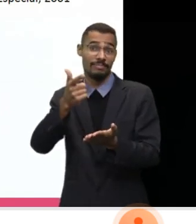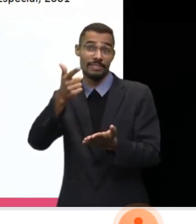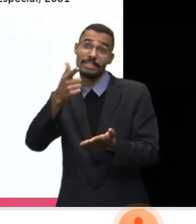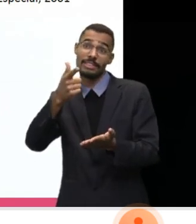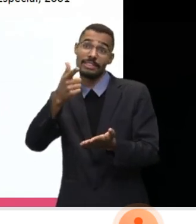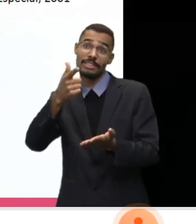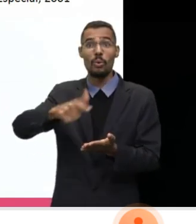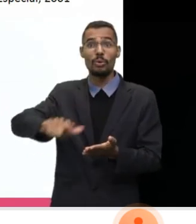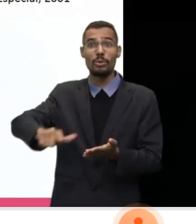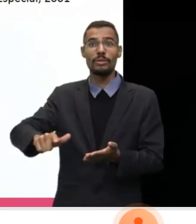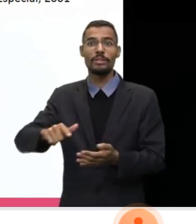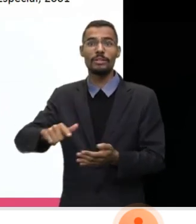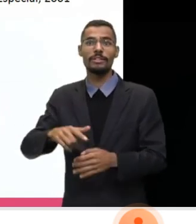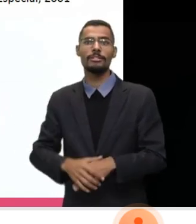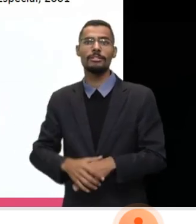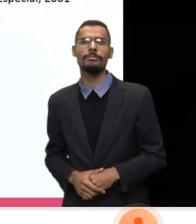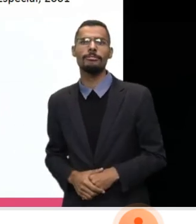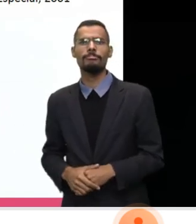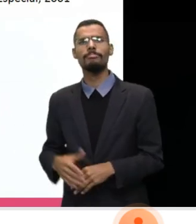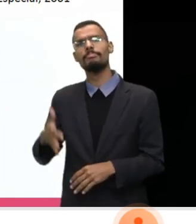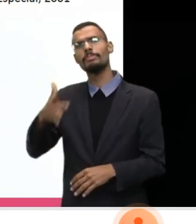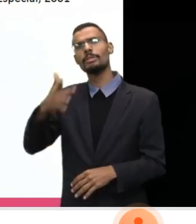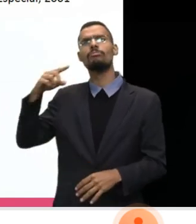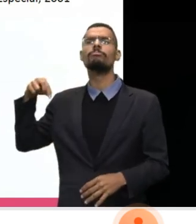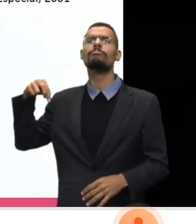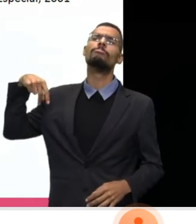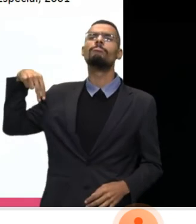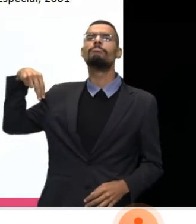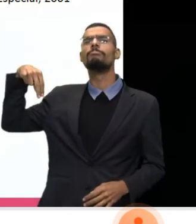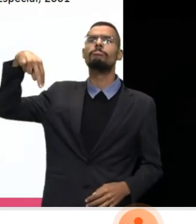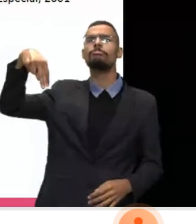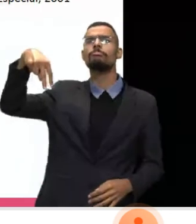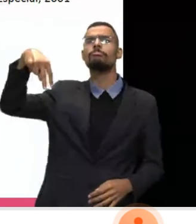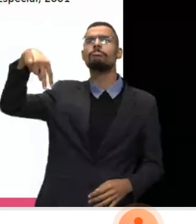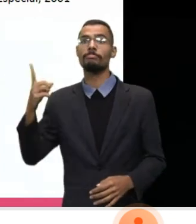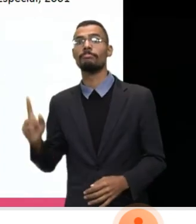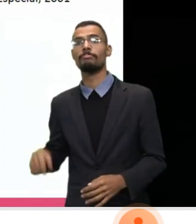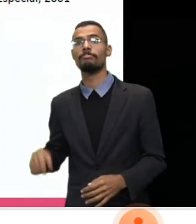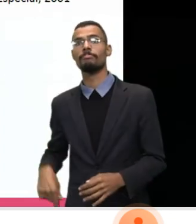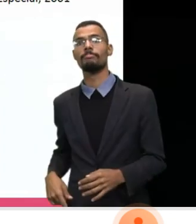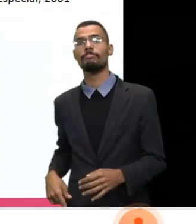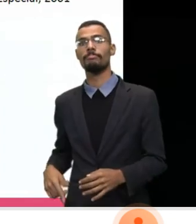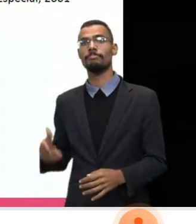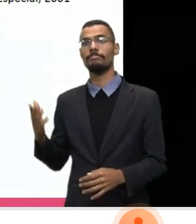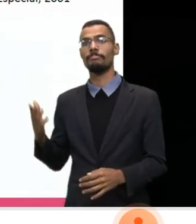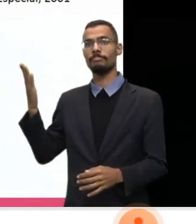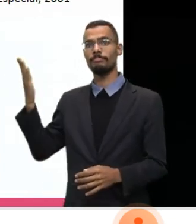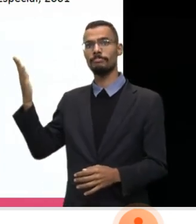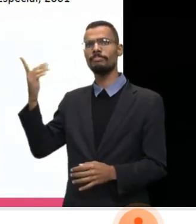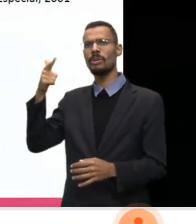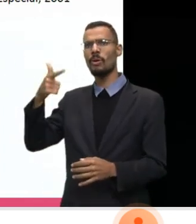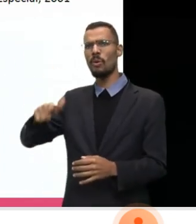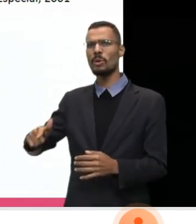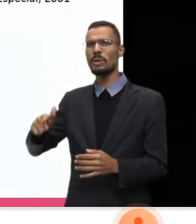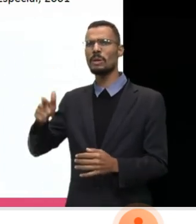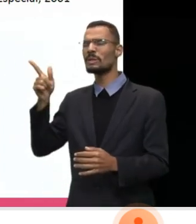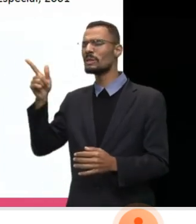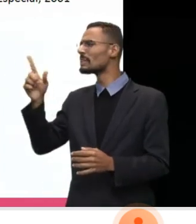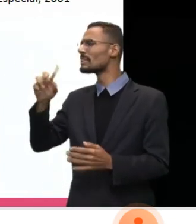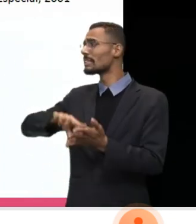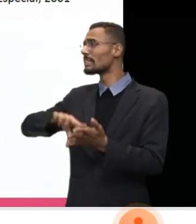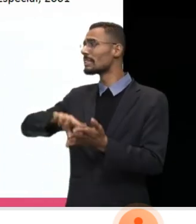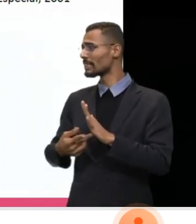tá? Uma pessoa passou, certo? Esse outro passar significa também